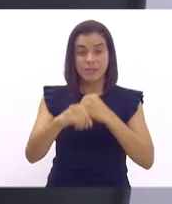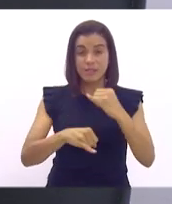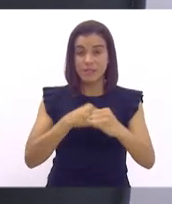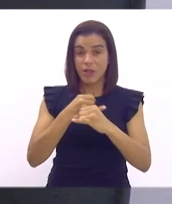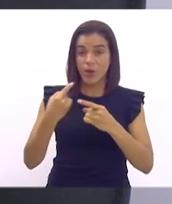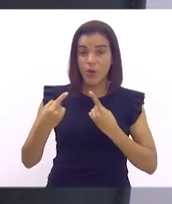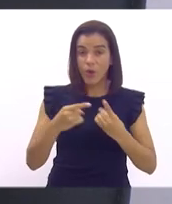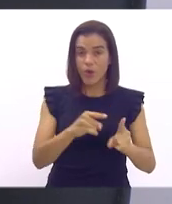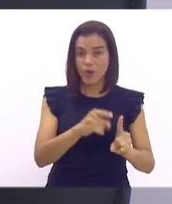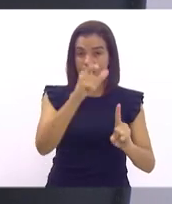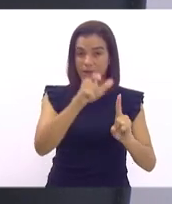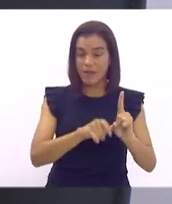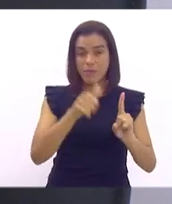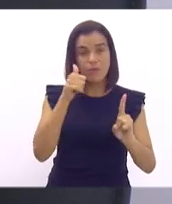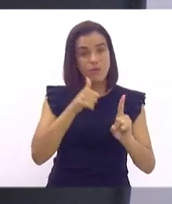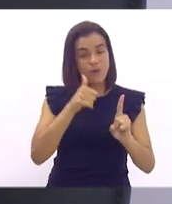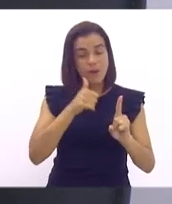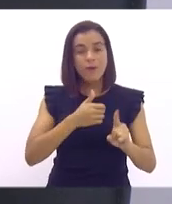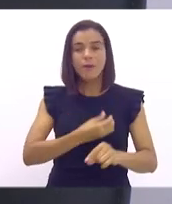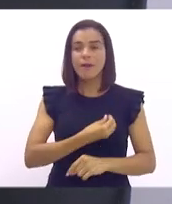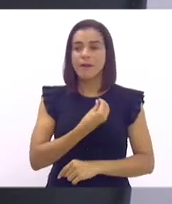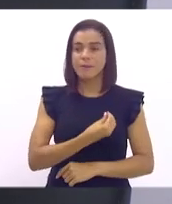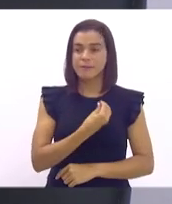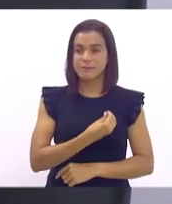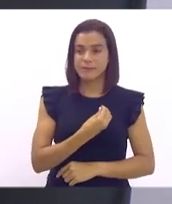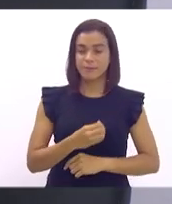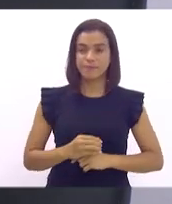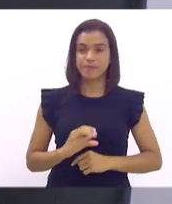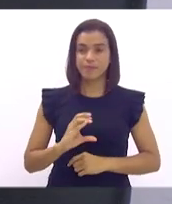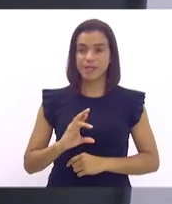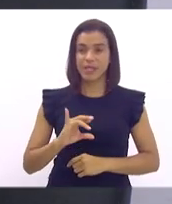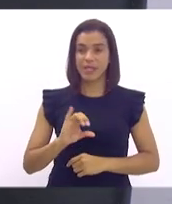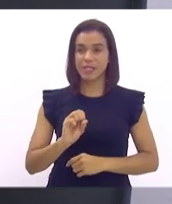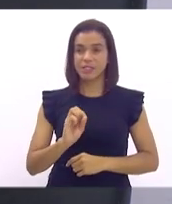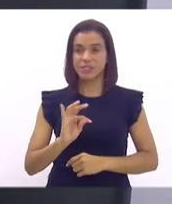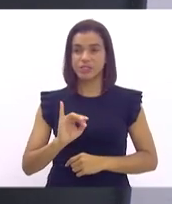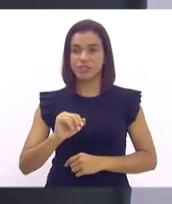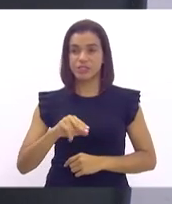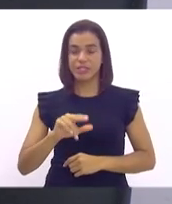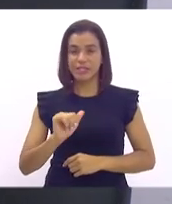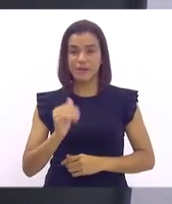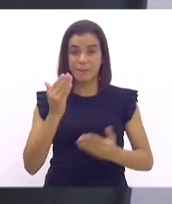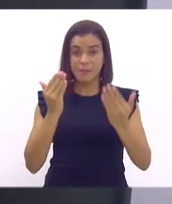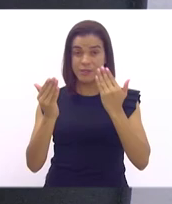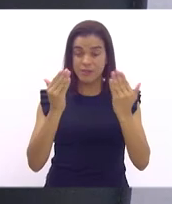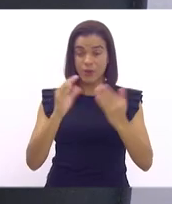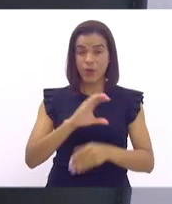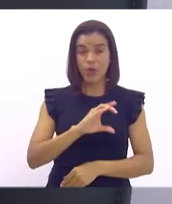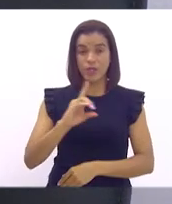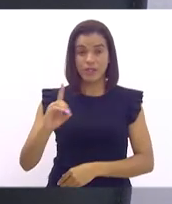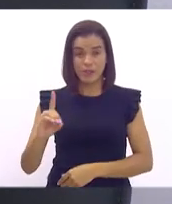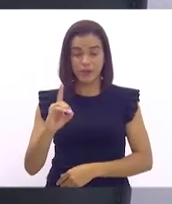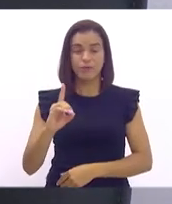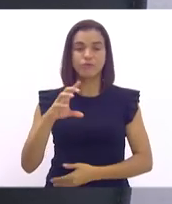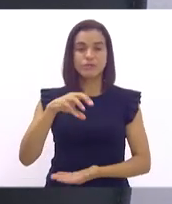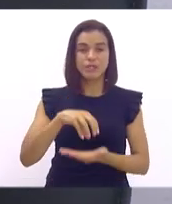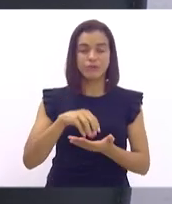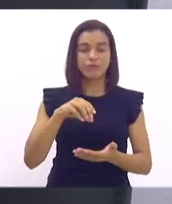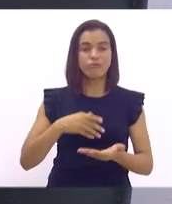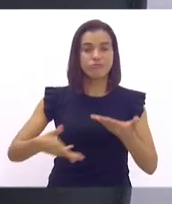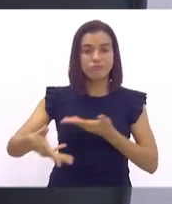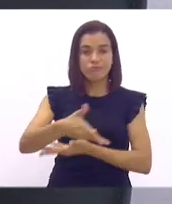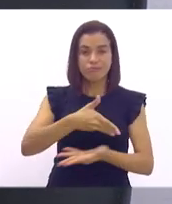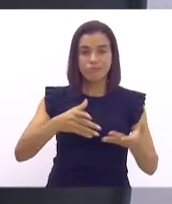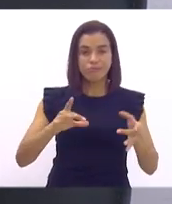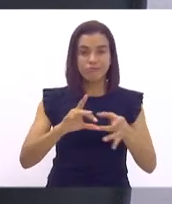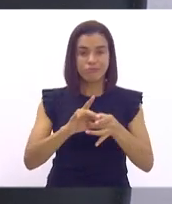contra a mulher, com a participação de Cristina Fernandes, psicóloga, coordenadora do Centro Integrado de Atendimento à